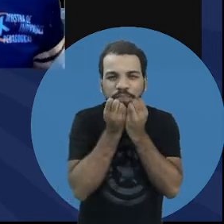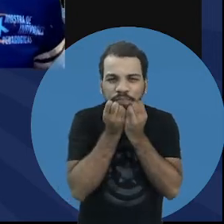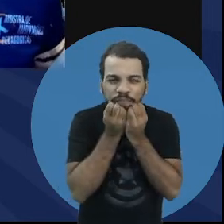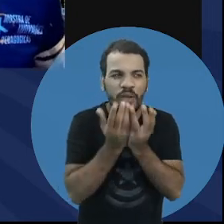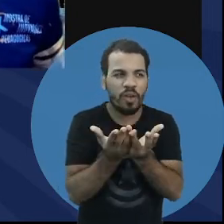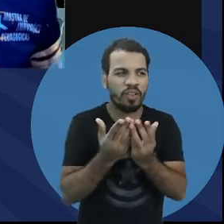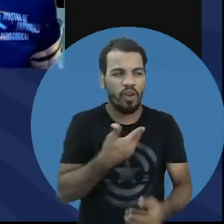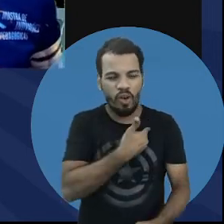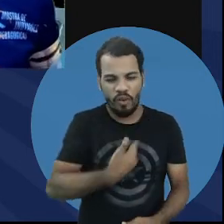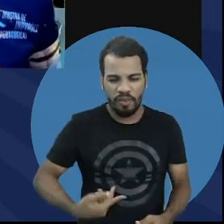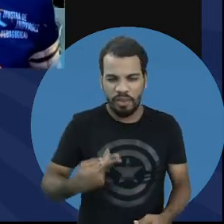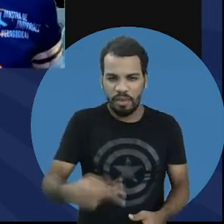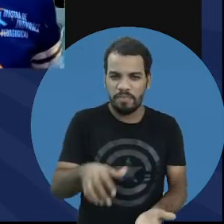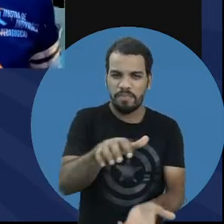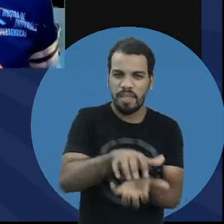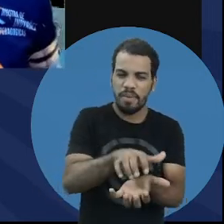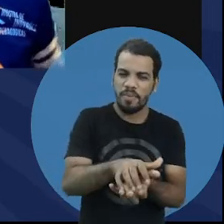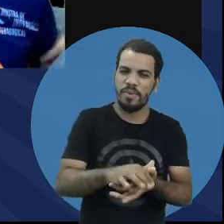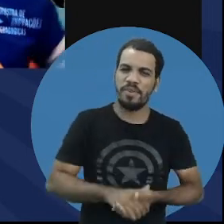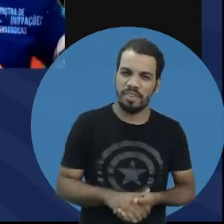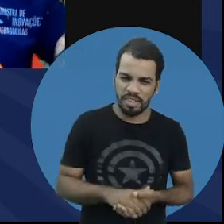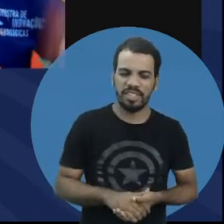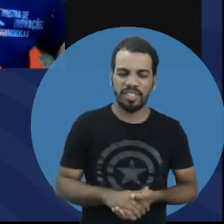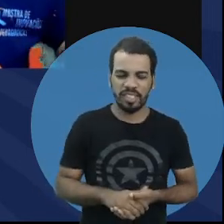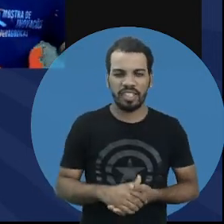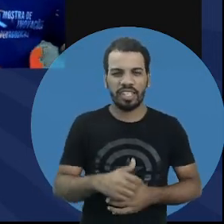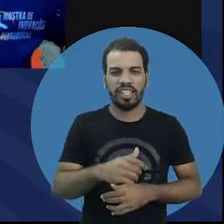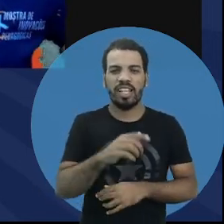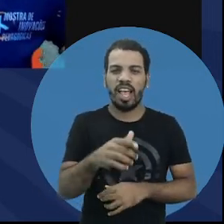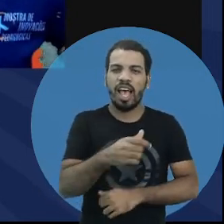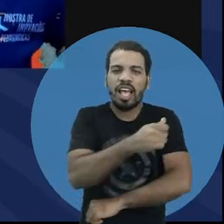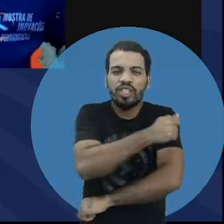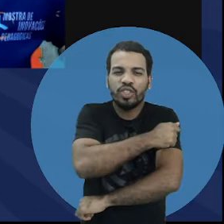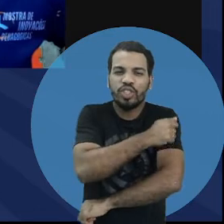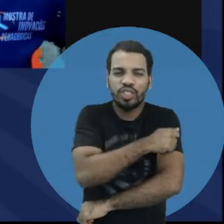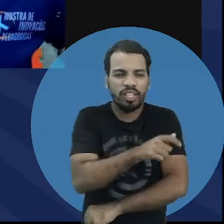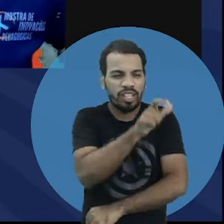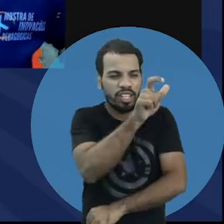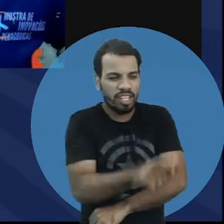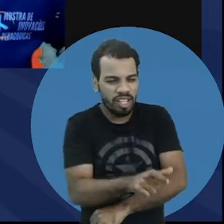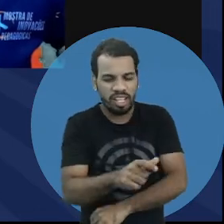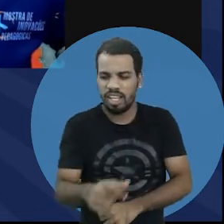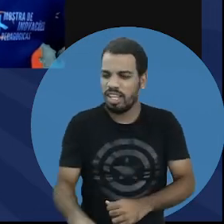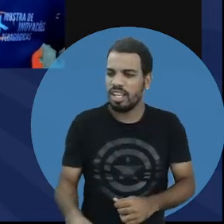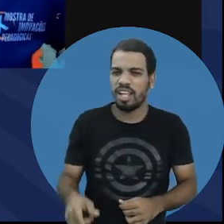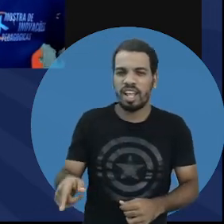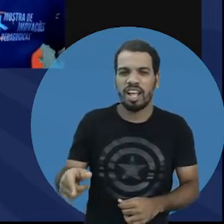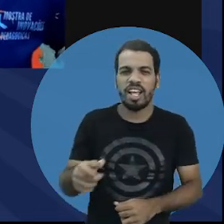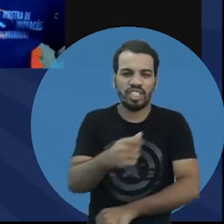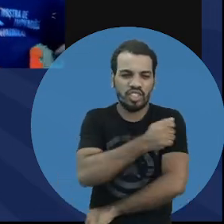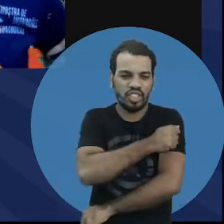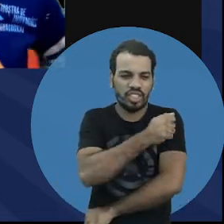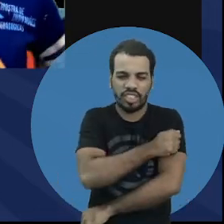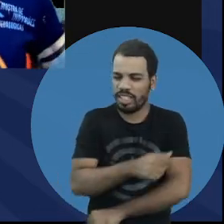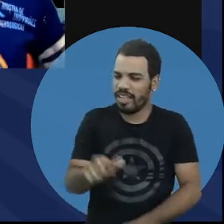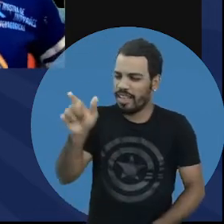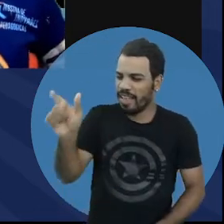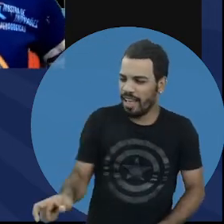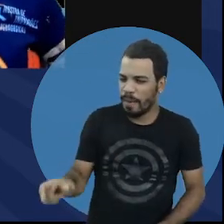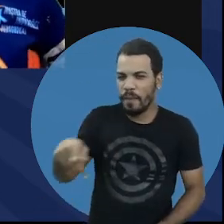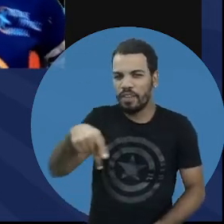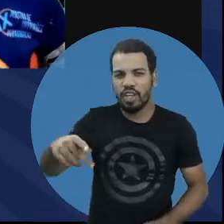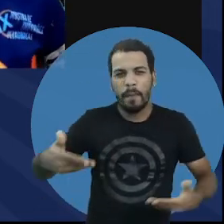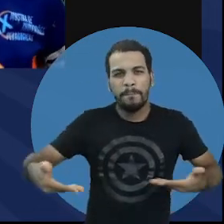Aham. governo do estado de Pernambuco, né? E o estudante se misturando nesse bom sentido aí com seus alunos. Valeu, Uhum.